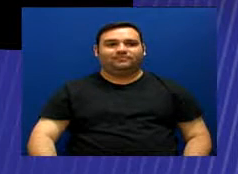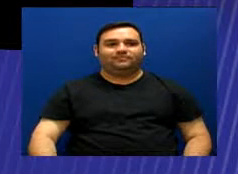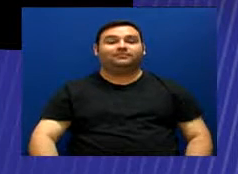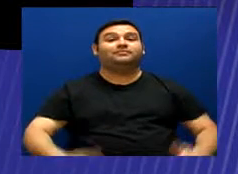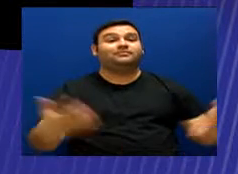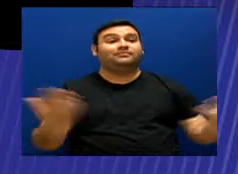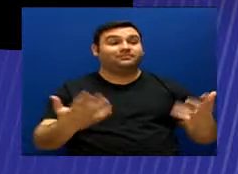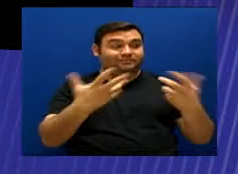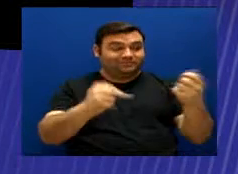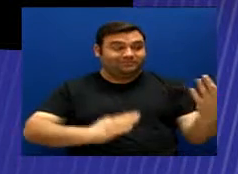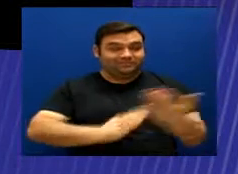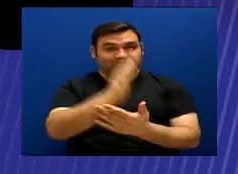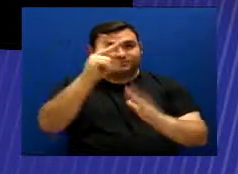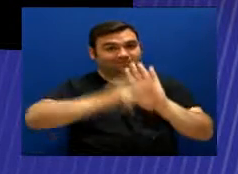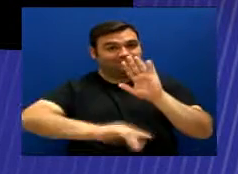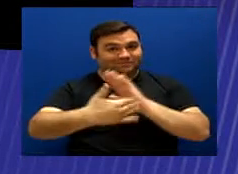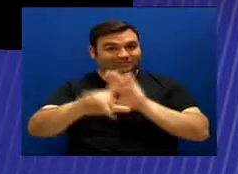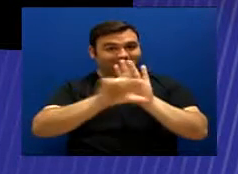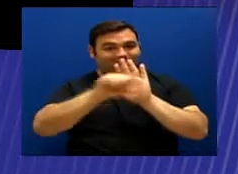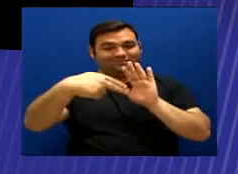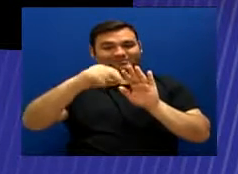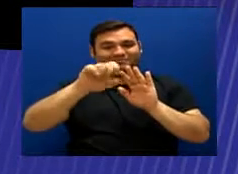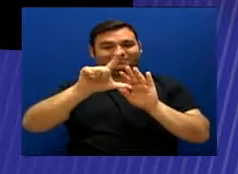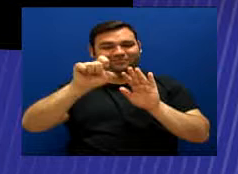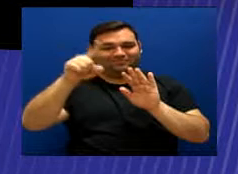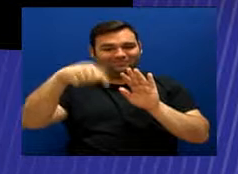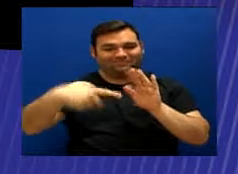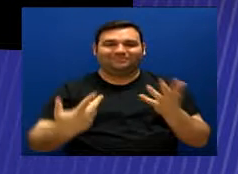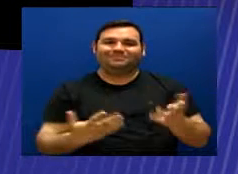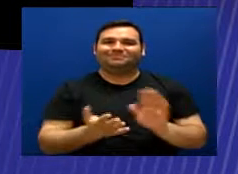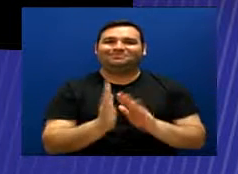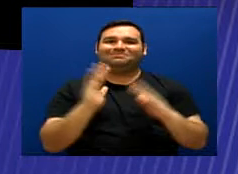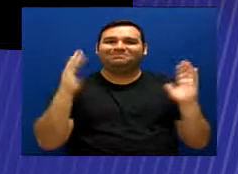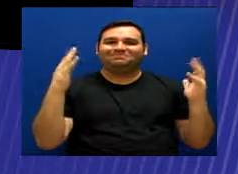Fica aprovado o projeto do Nolé.